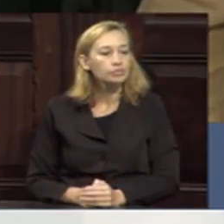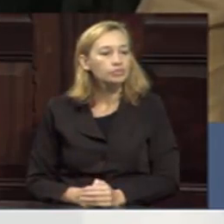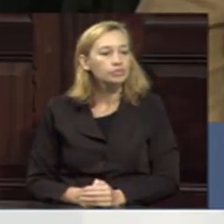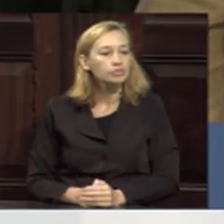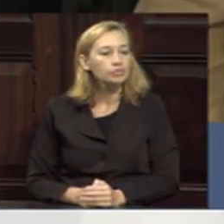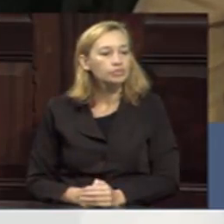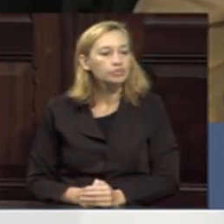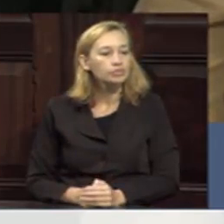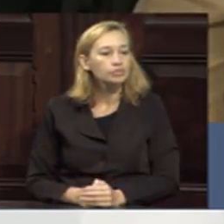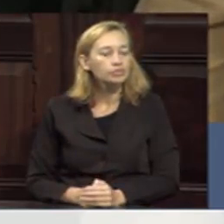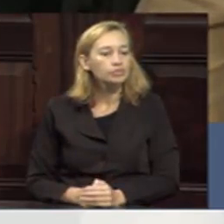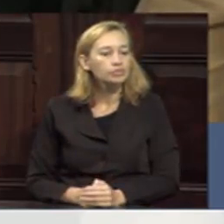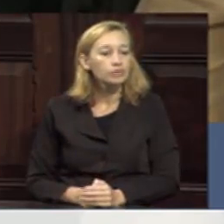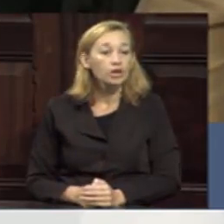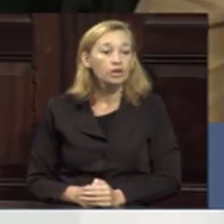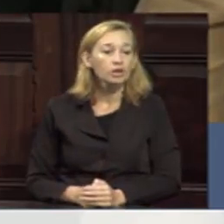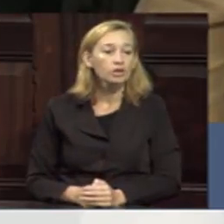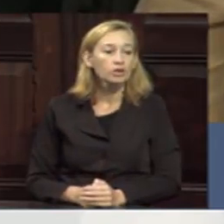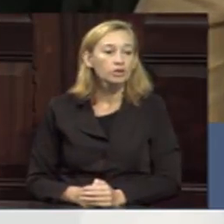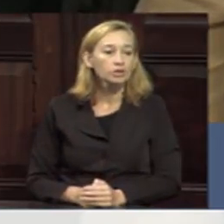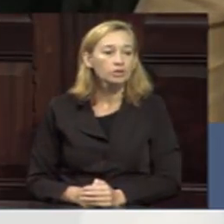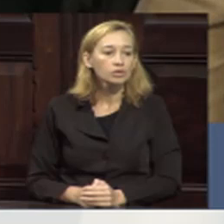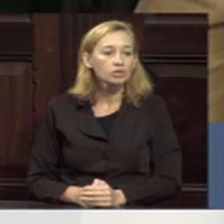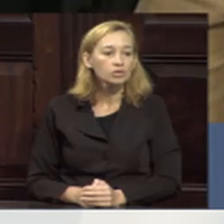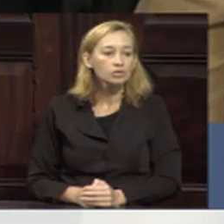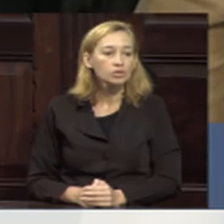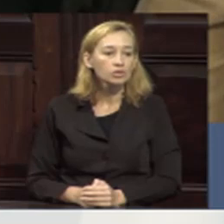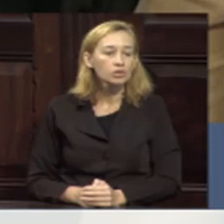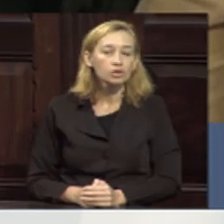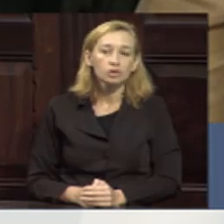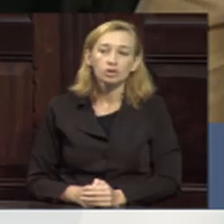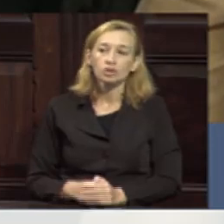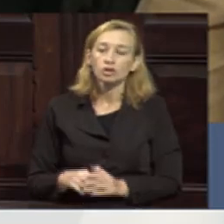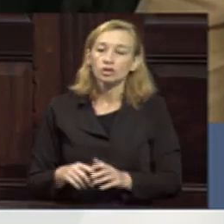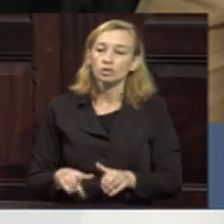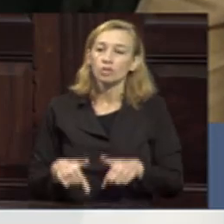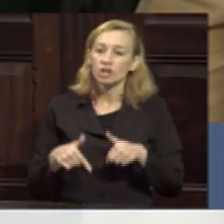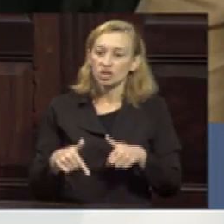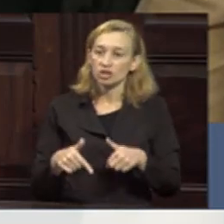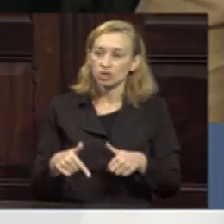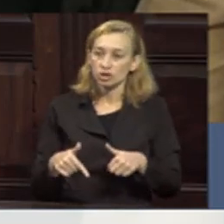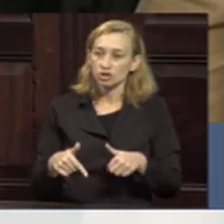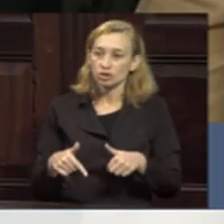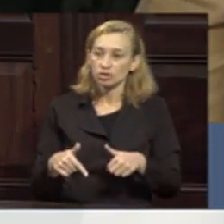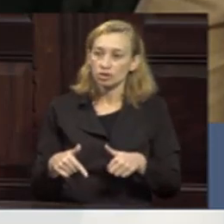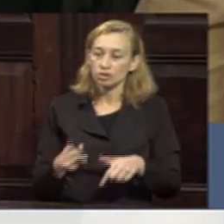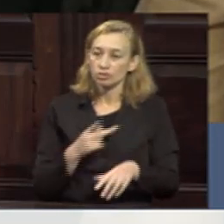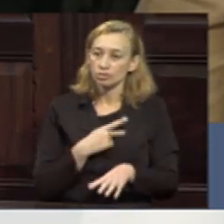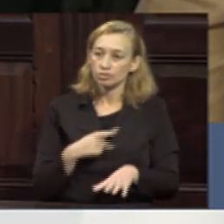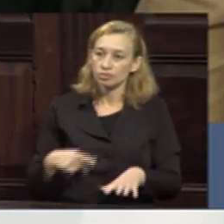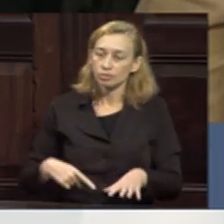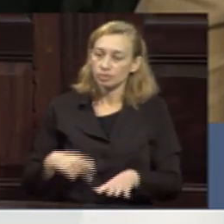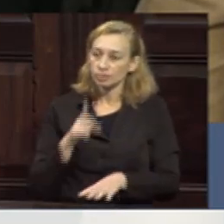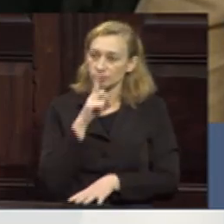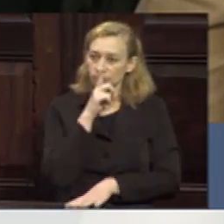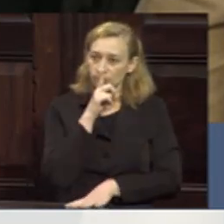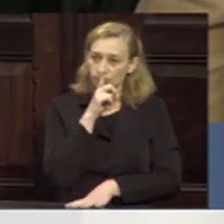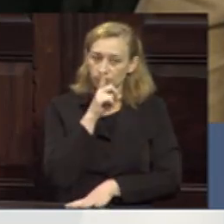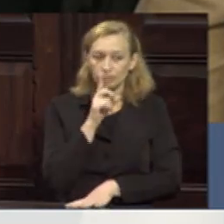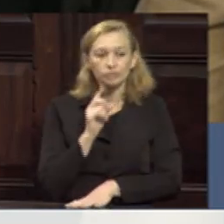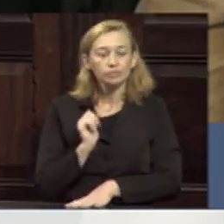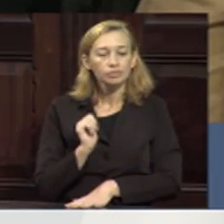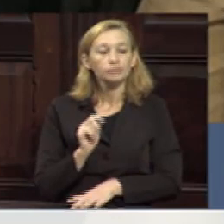uma parlamentar, que não, na minha leitura, não tinha sentido, por mais importantes que sejam os projetos